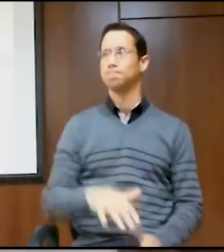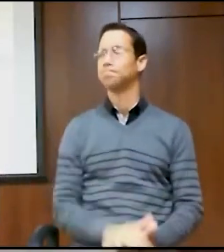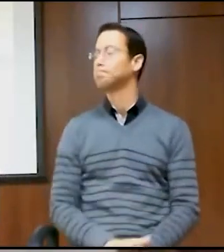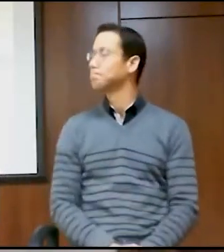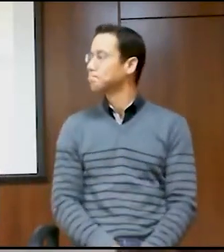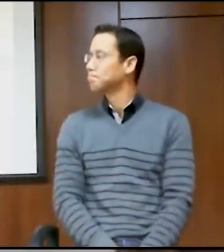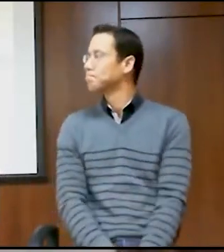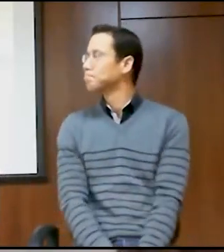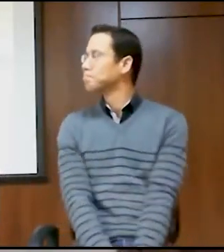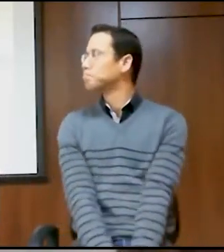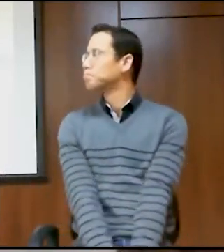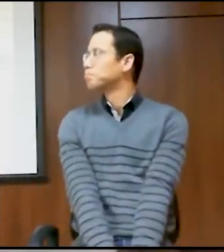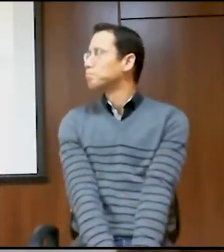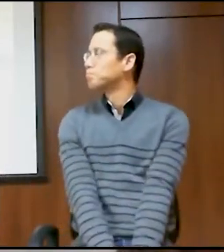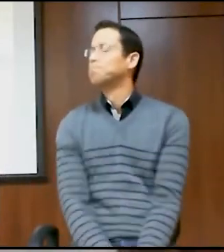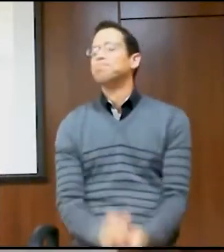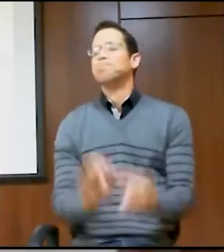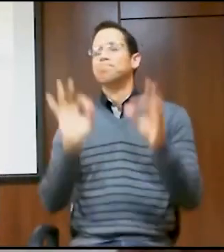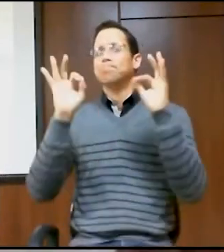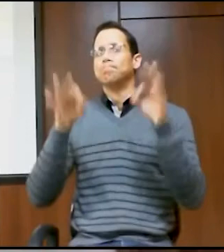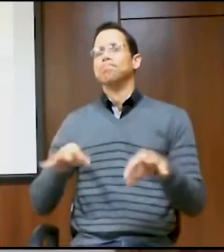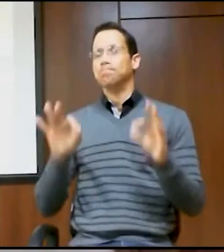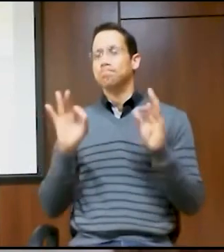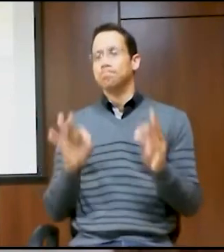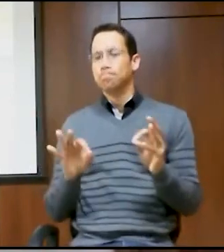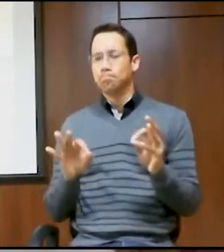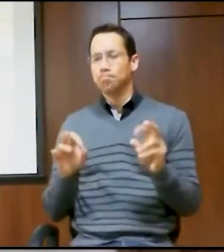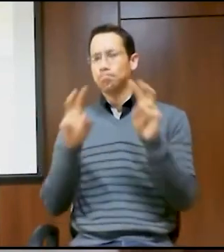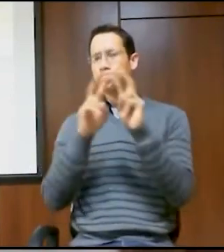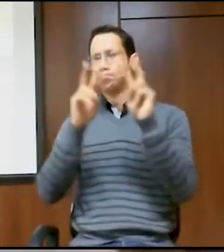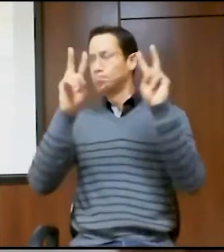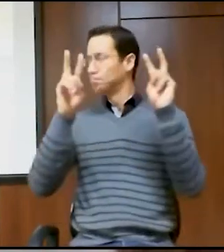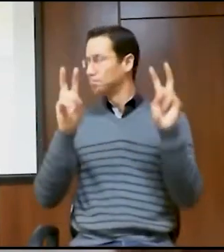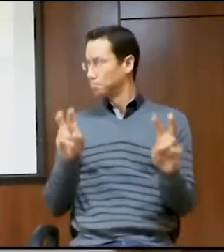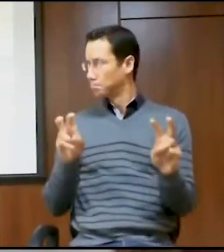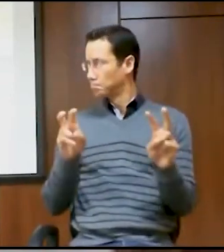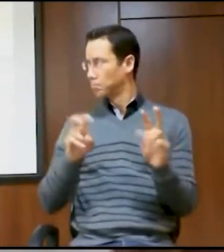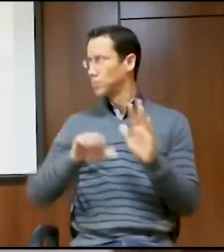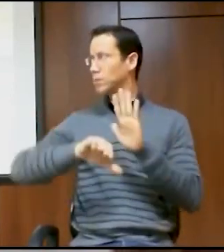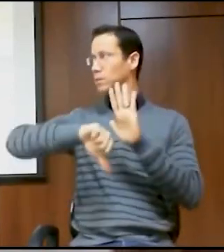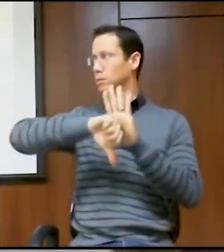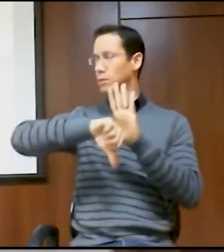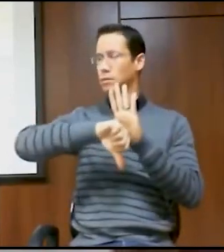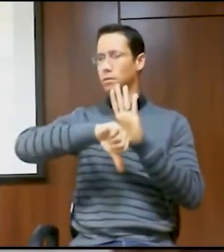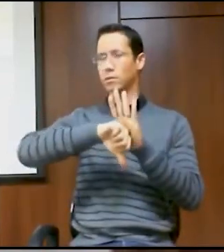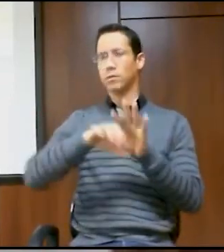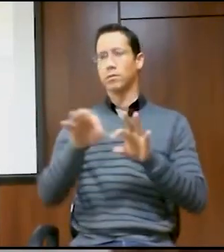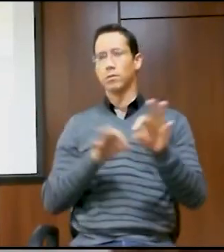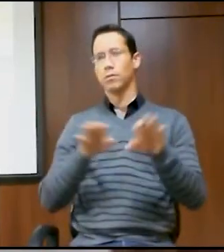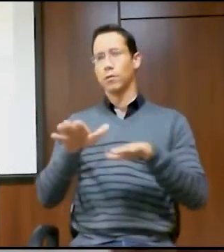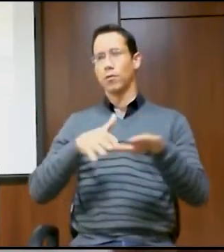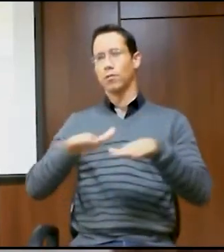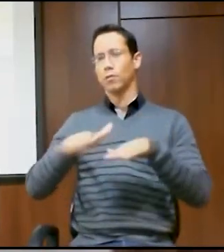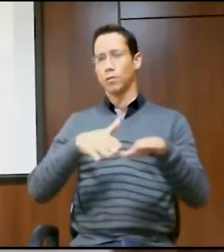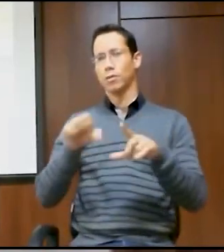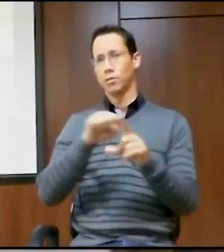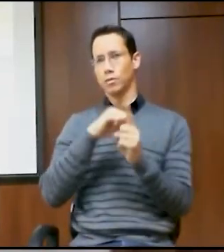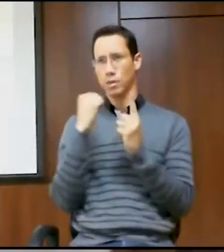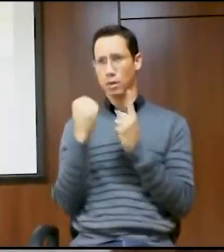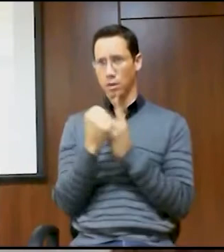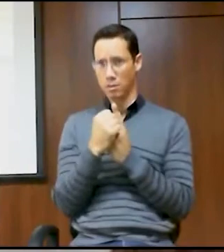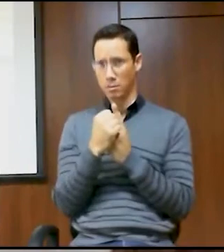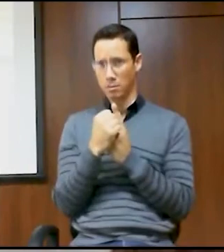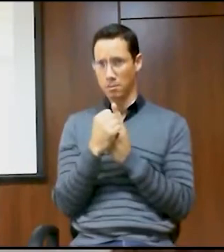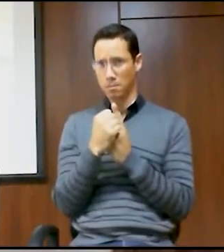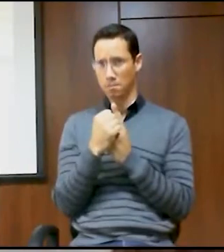fechar mesmo, eu queria falar um pouquinho da questão da criminalização dos movimentos sociais. A questão da